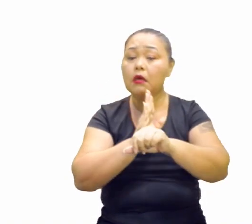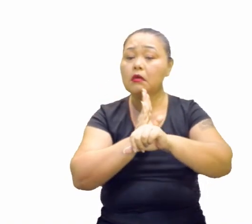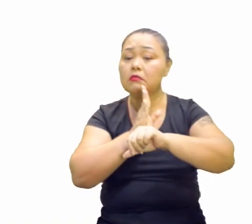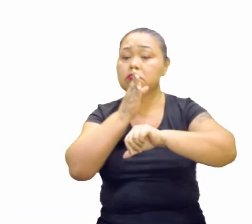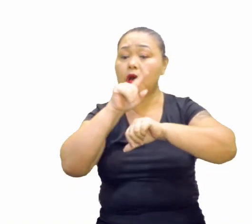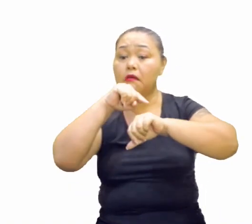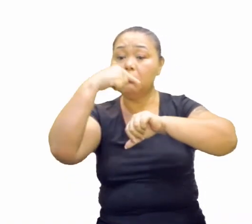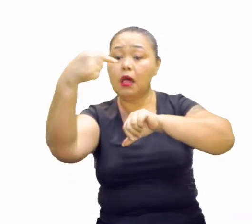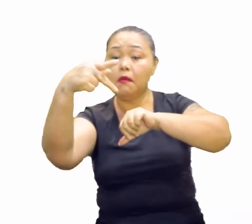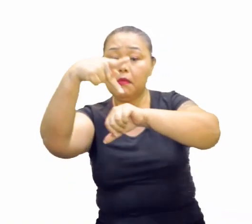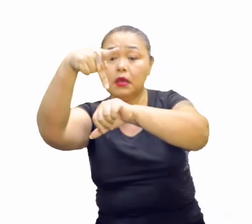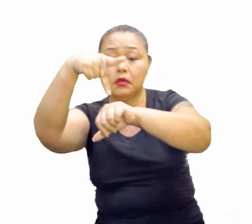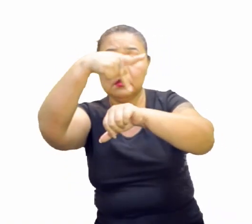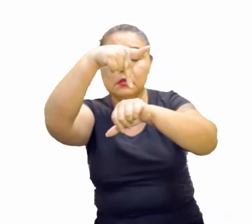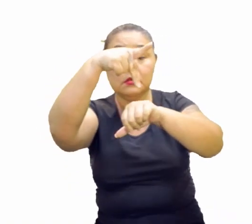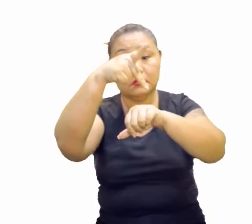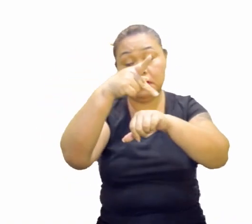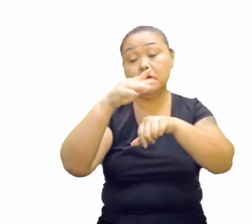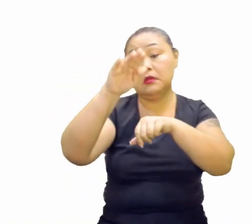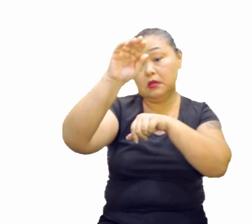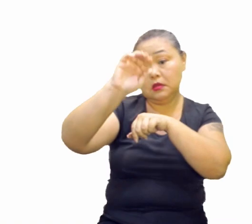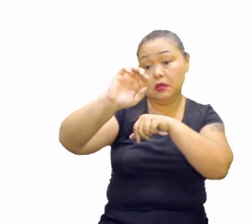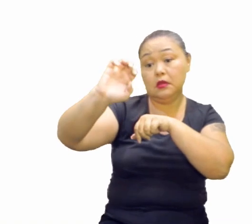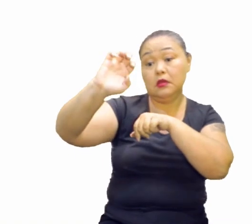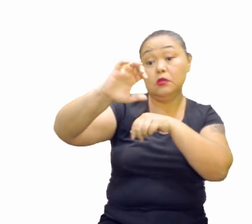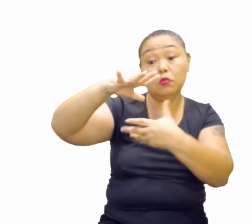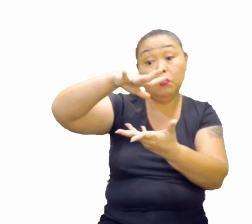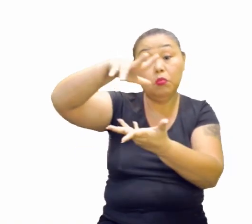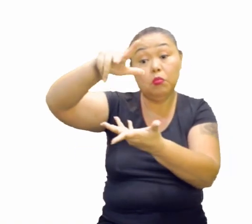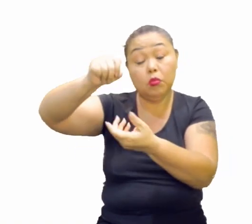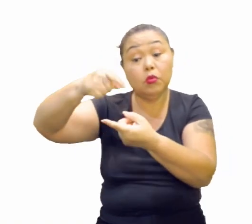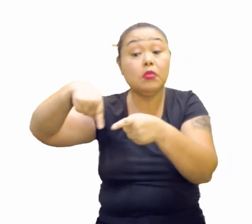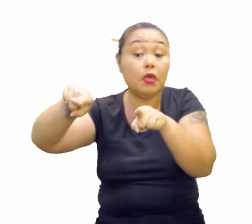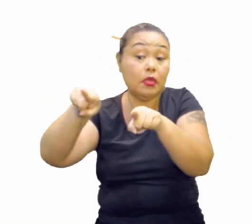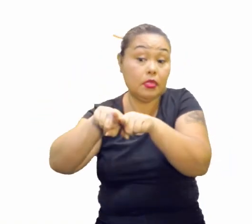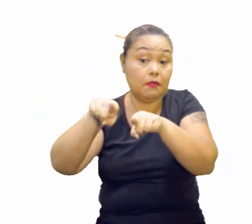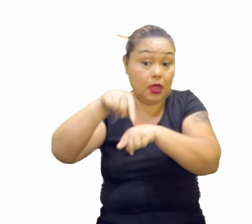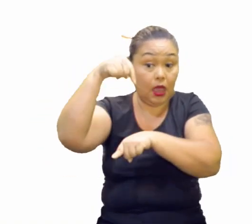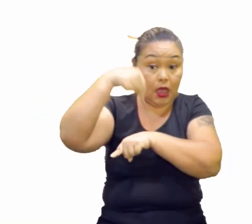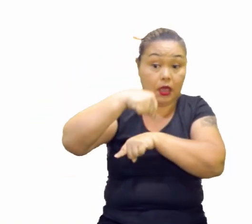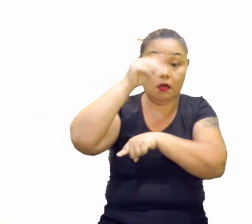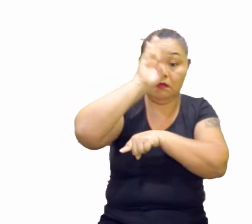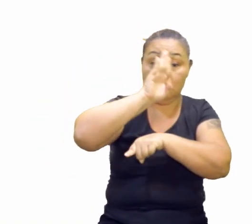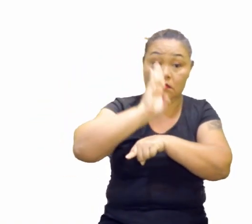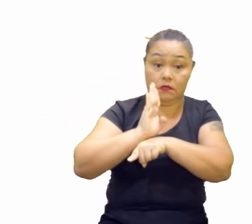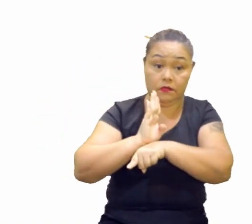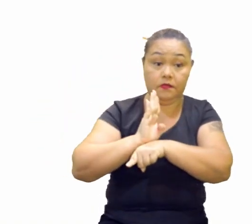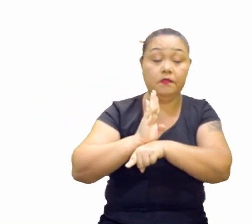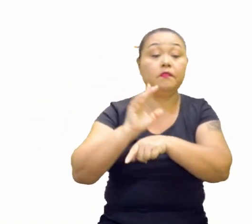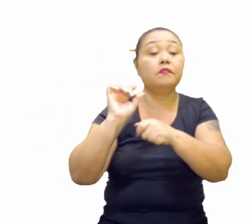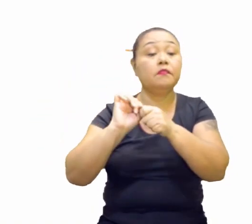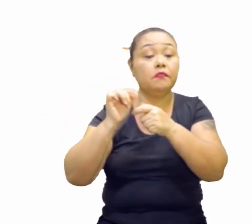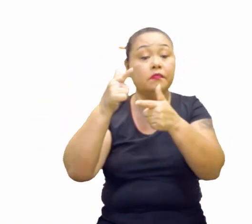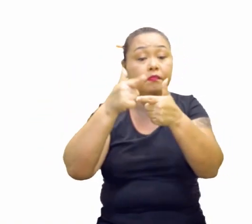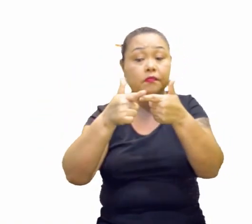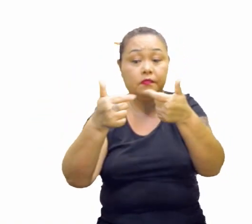falei, inclusive o Brasil. A crise de 29, conhecida como a Grande